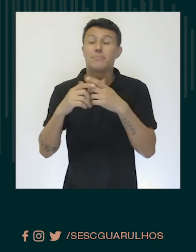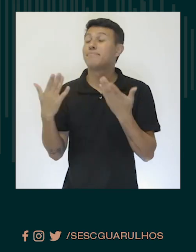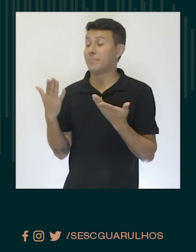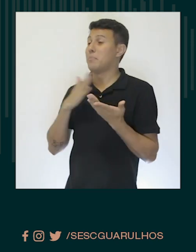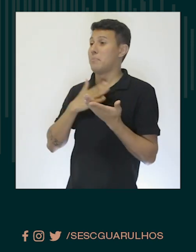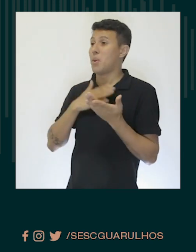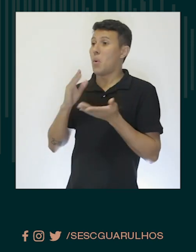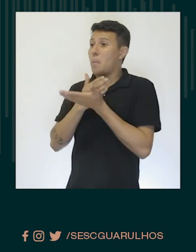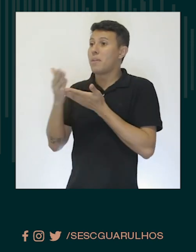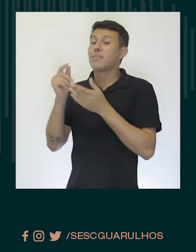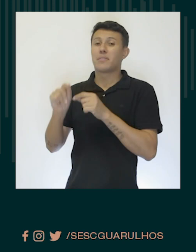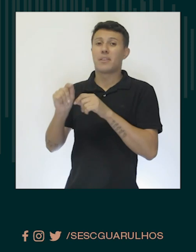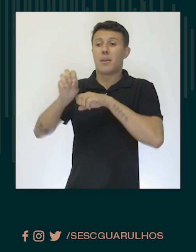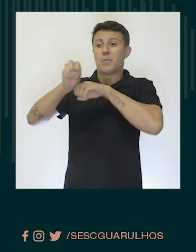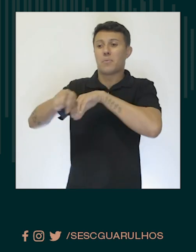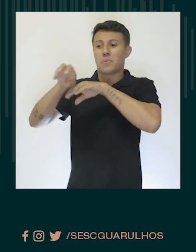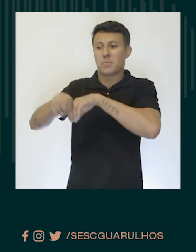uma programação maravilhosa aí